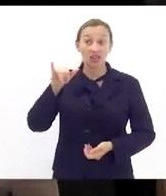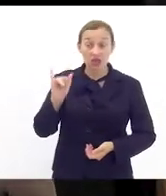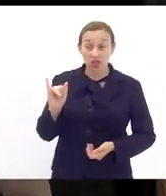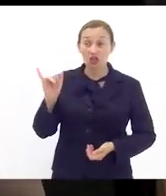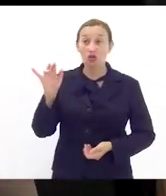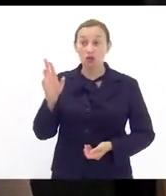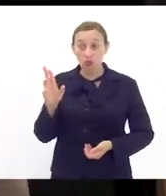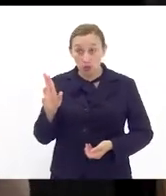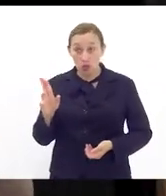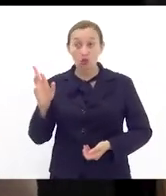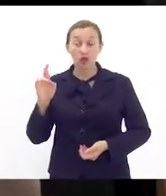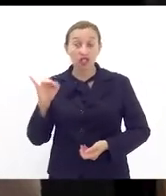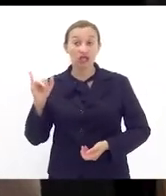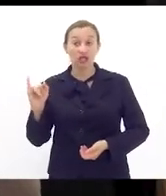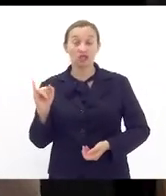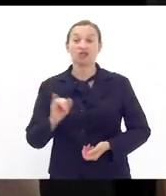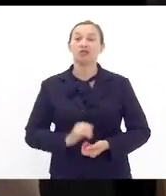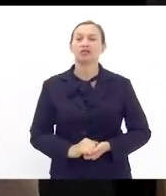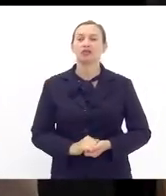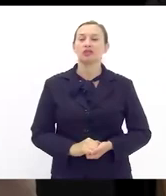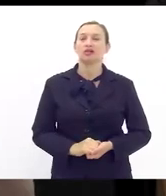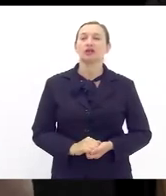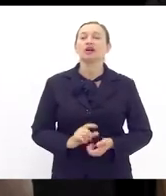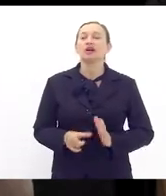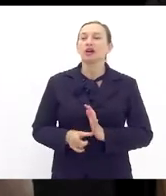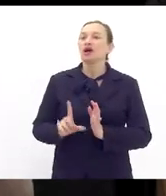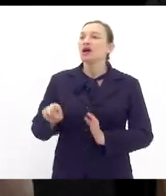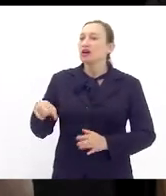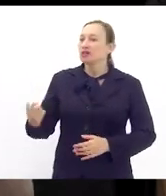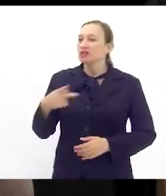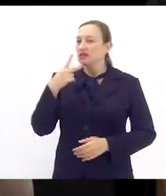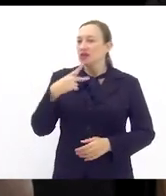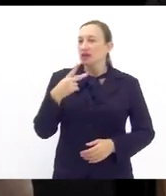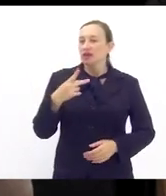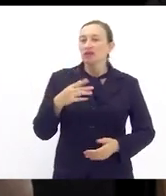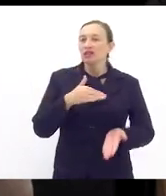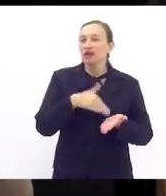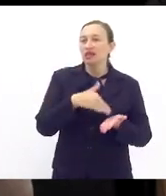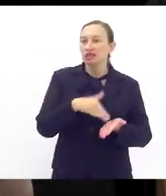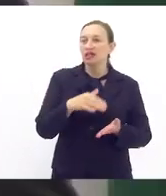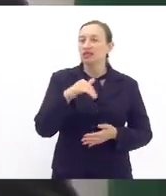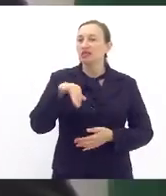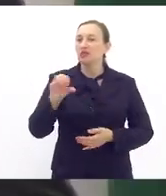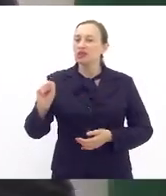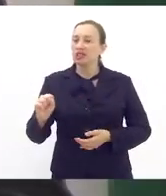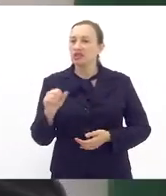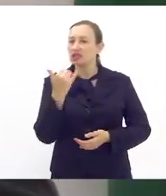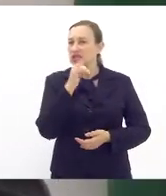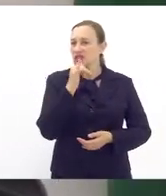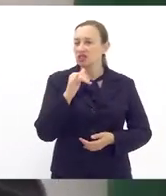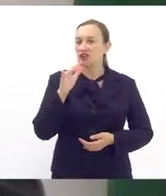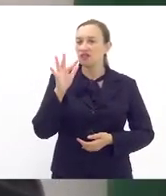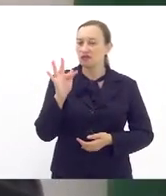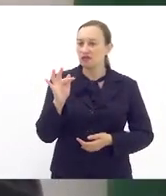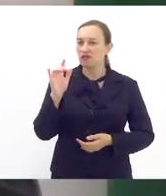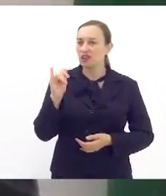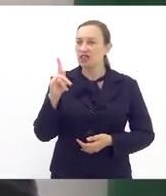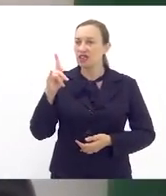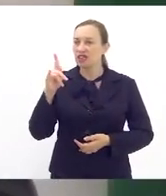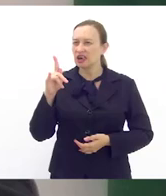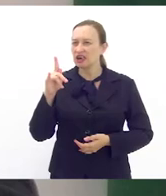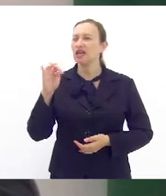subsecretário que é da pasta de Minas energia o Felipe Peixoto agora